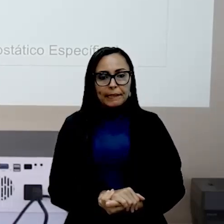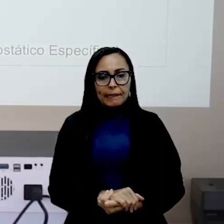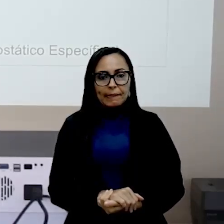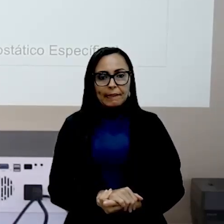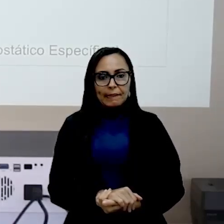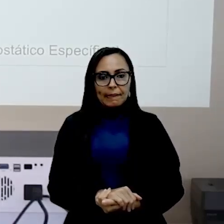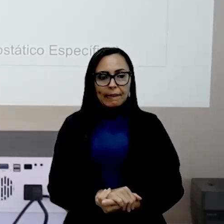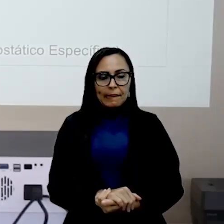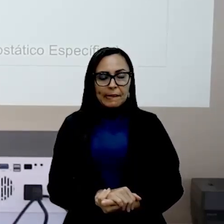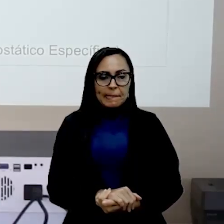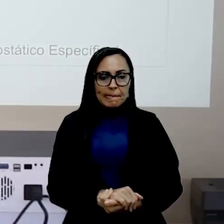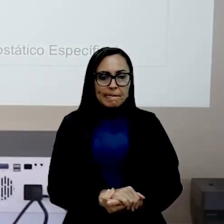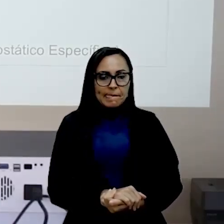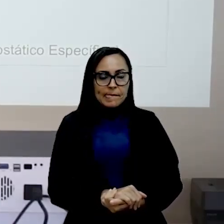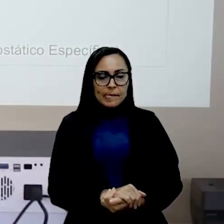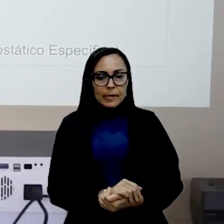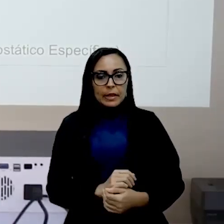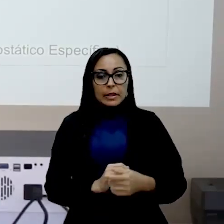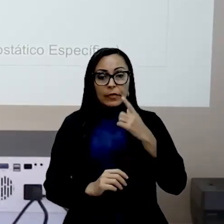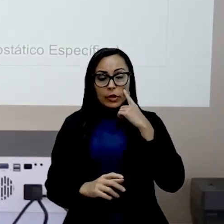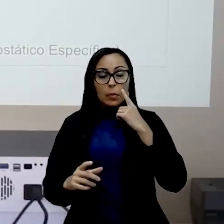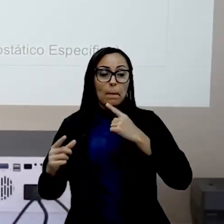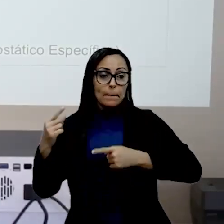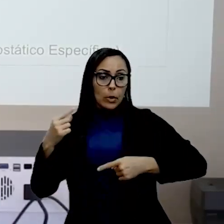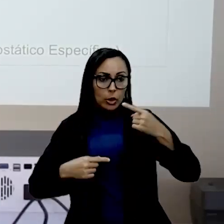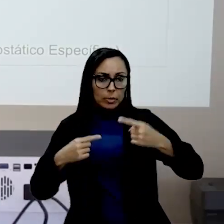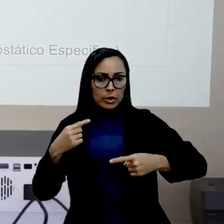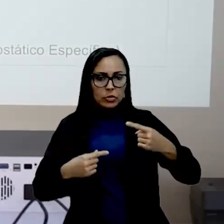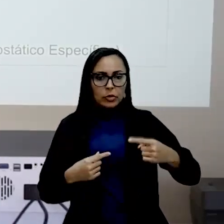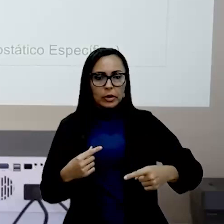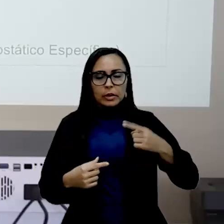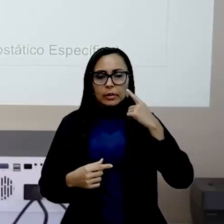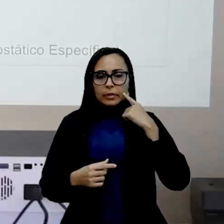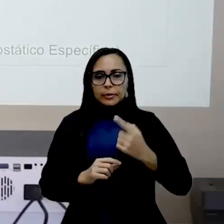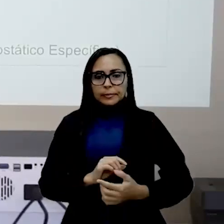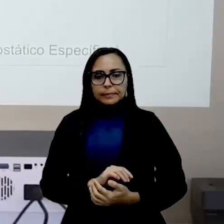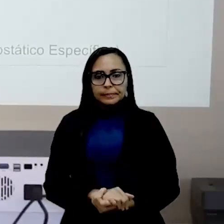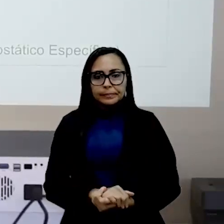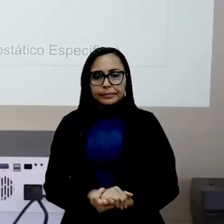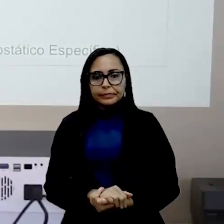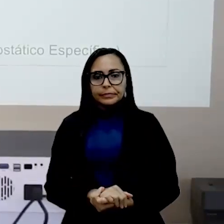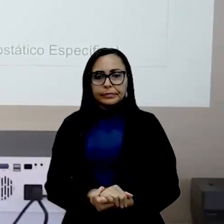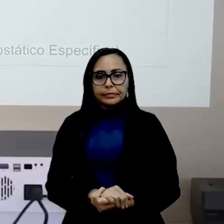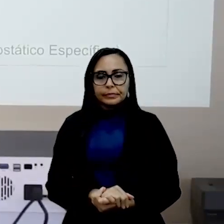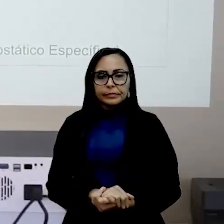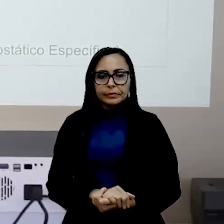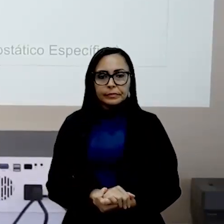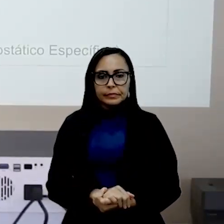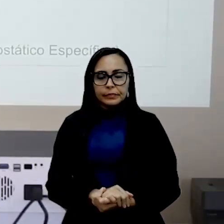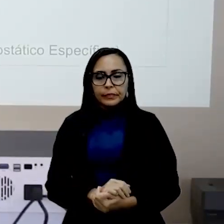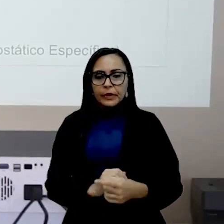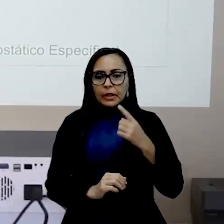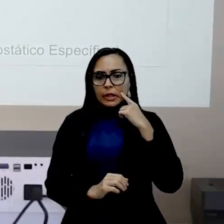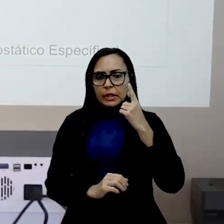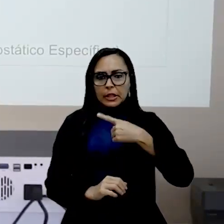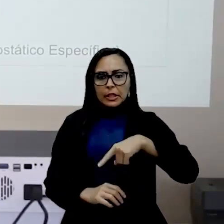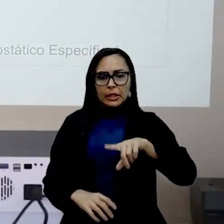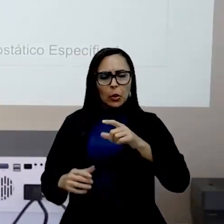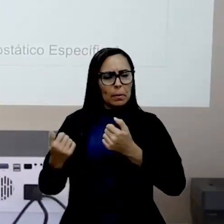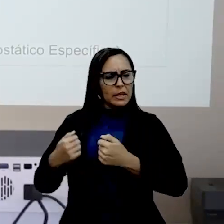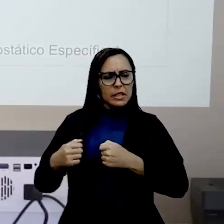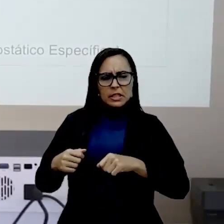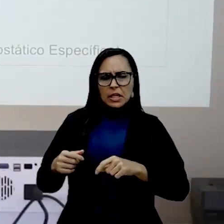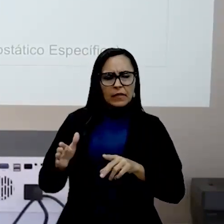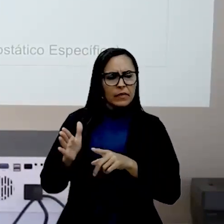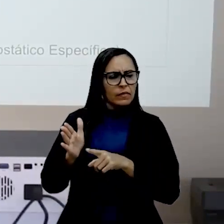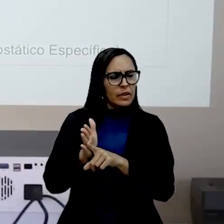cara que polemizou isso aqui, queria só holofote, né? Que não era para fazer toque retal, não precisava fazer exame de próstata. E